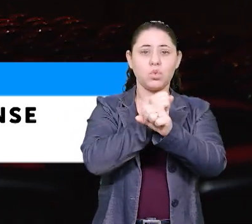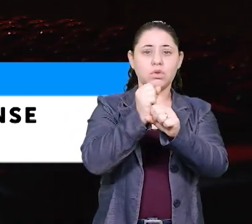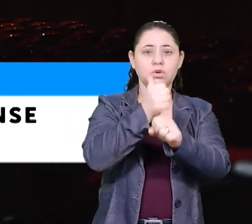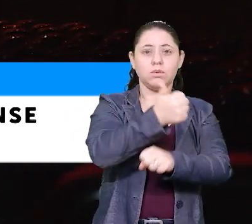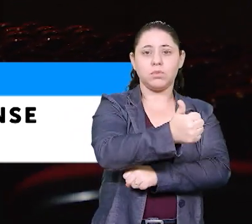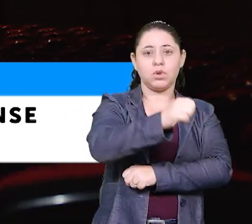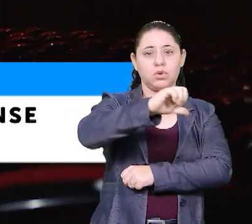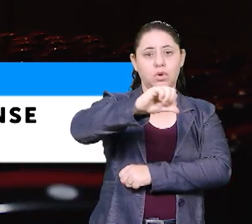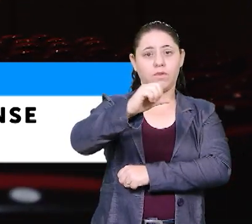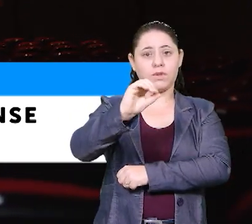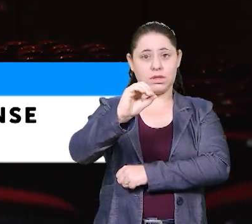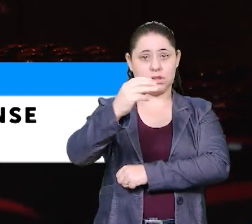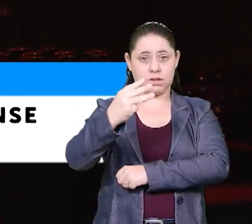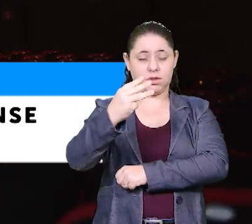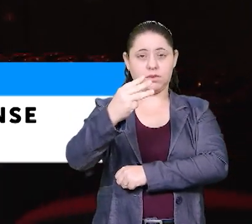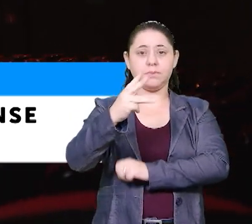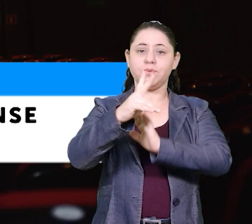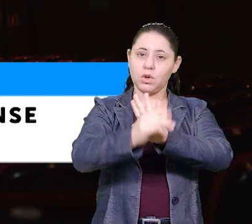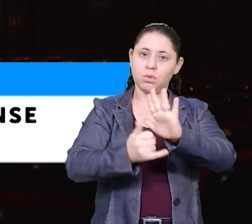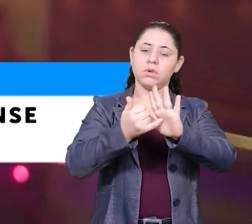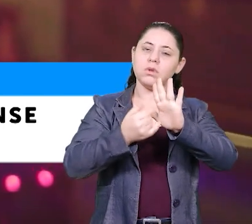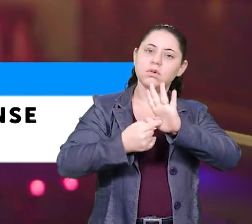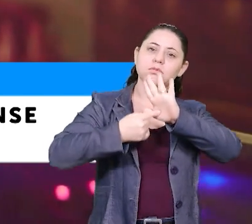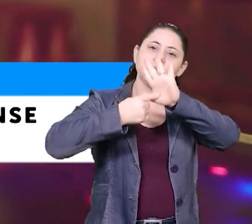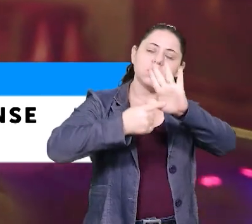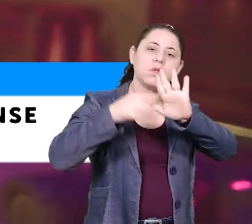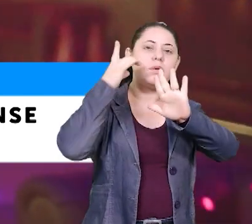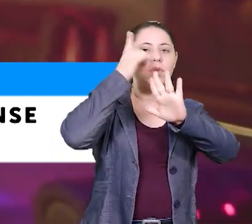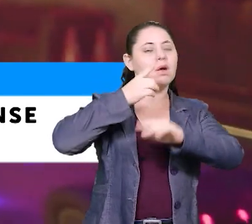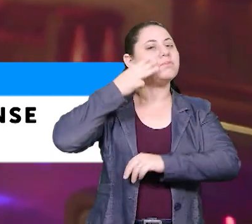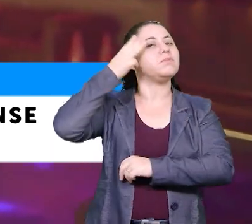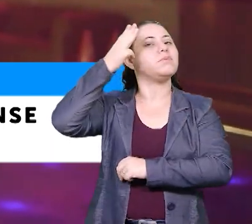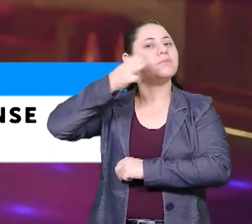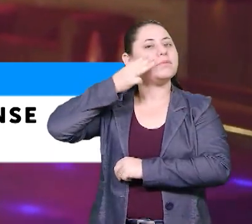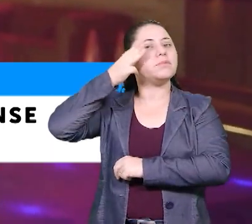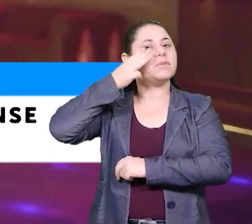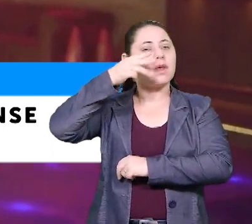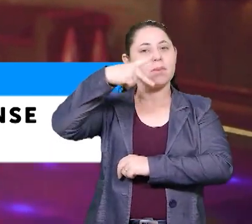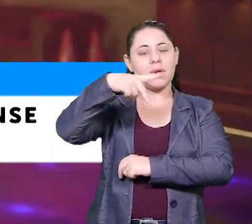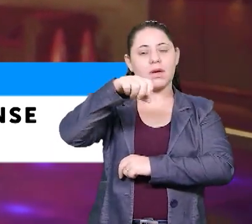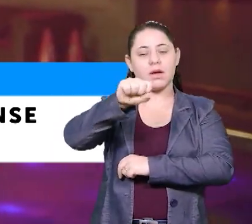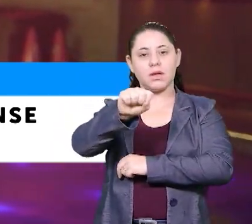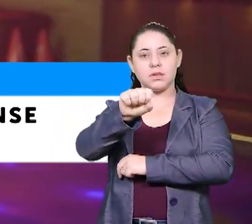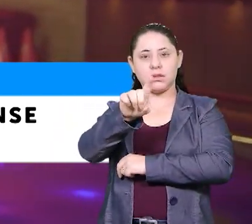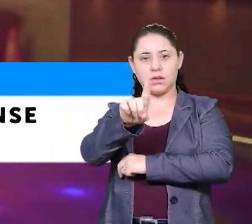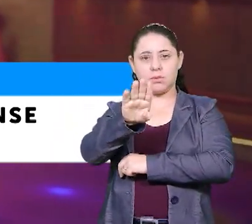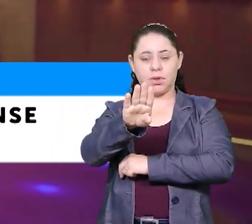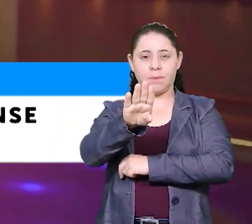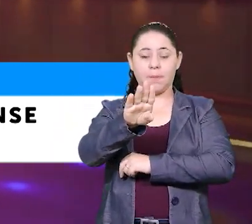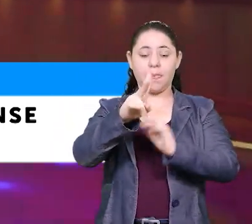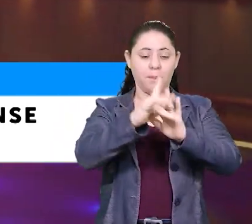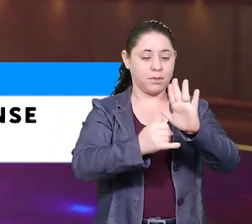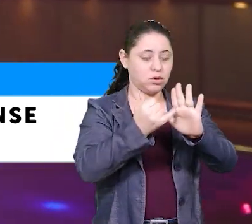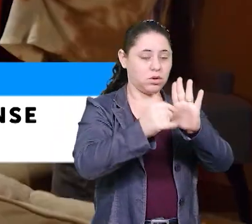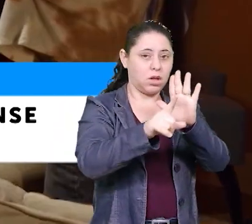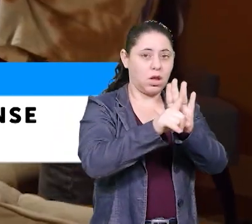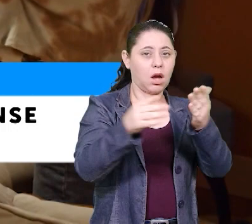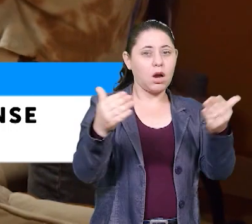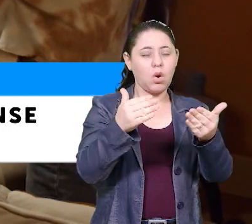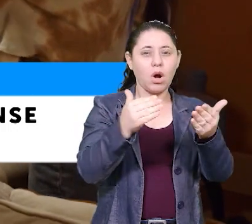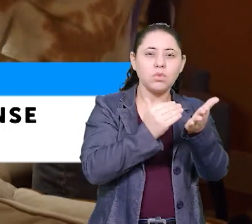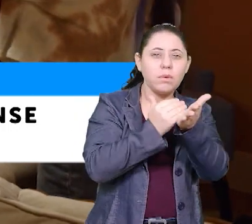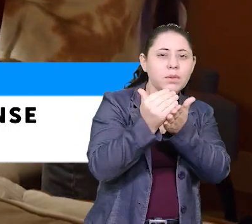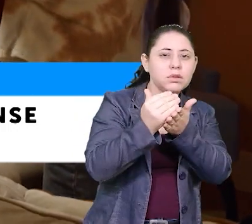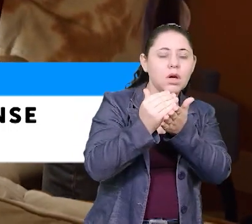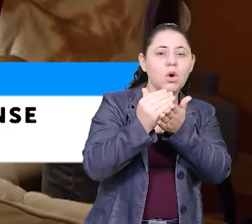de Corumbá, no ano de 1903. O projeto foi apresentado pela deputada estadual Mara Caseiro, do PSDB. O